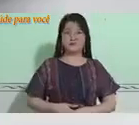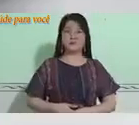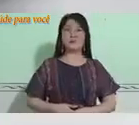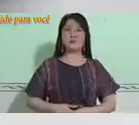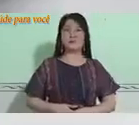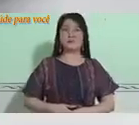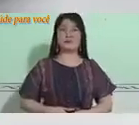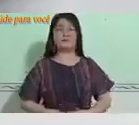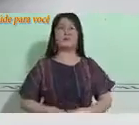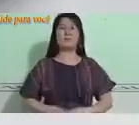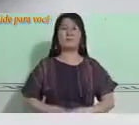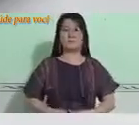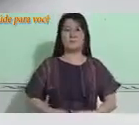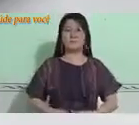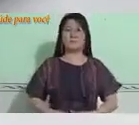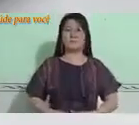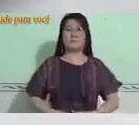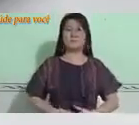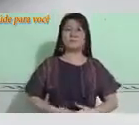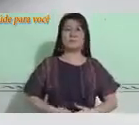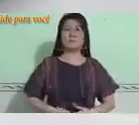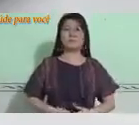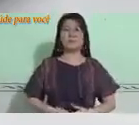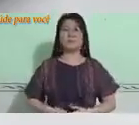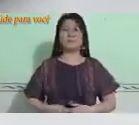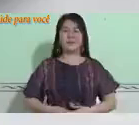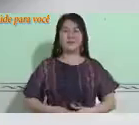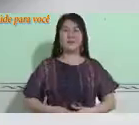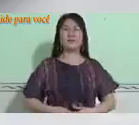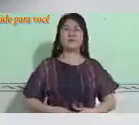INDICADAPARA o tratamento ou prevenção da queda de cabelo androgênica.